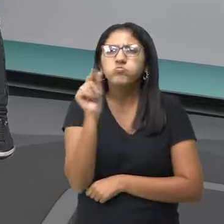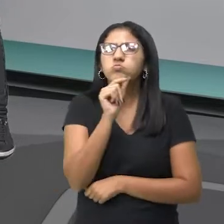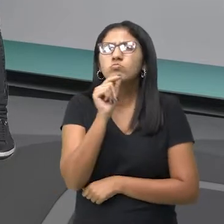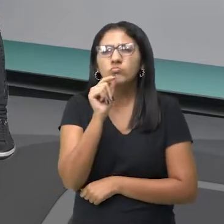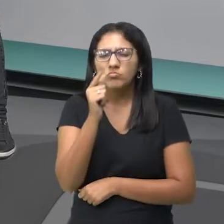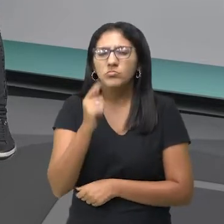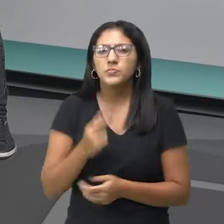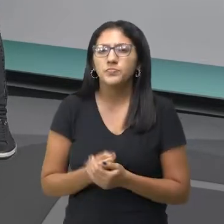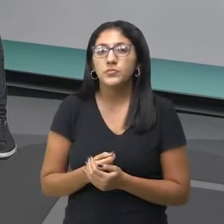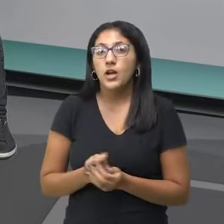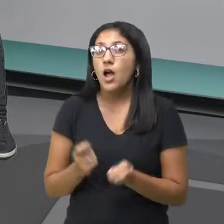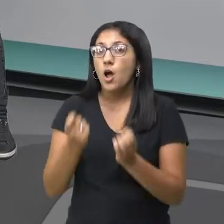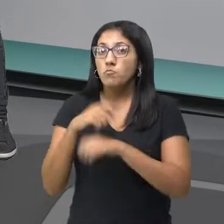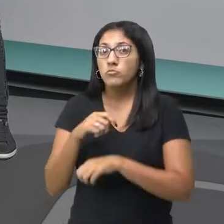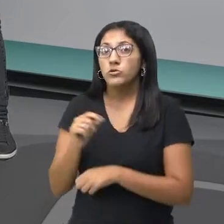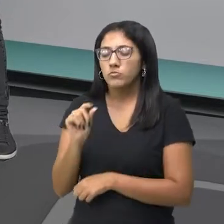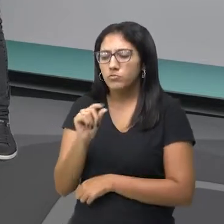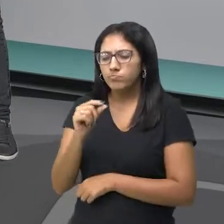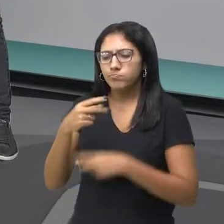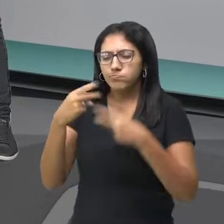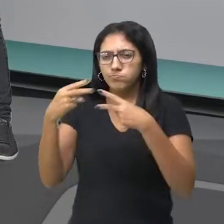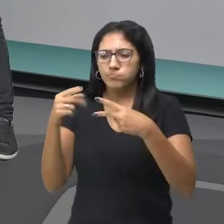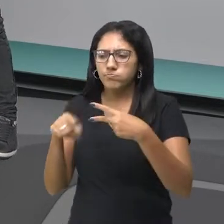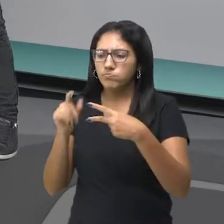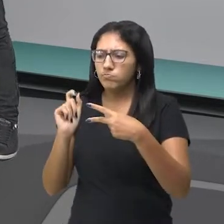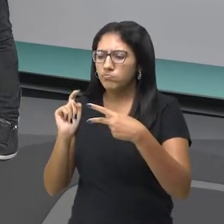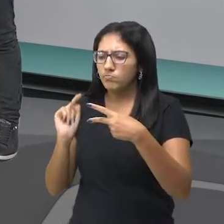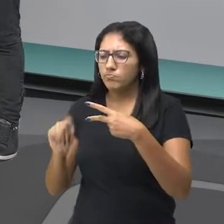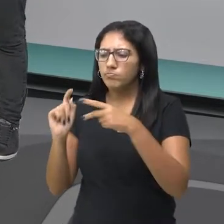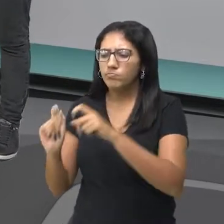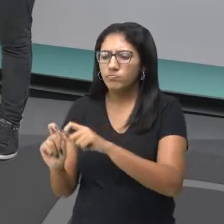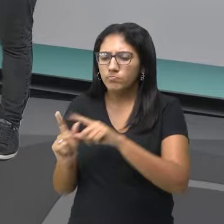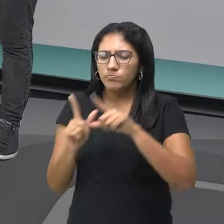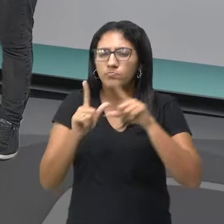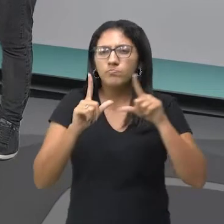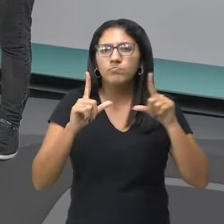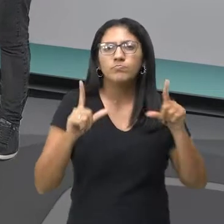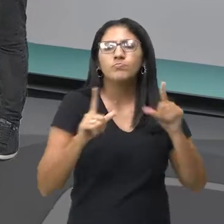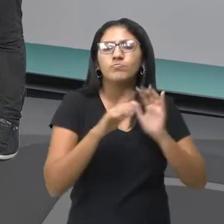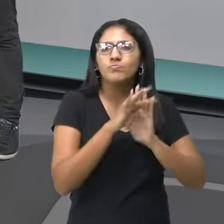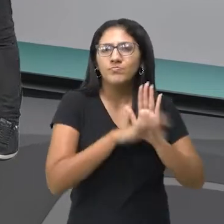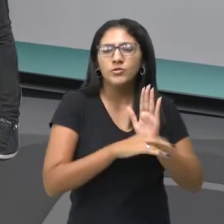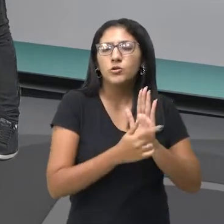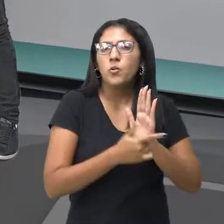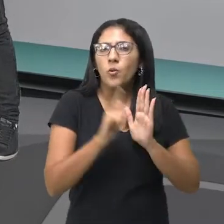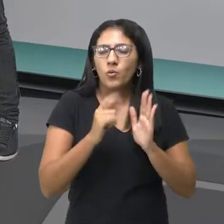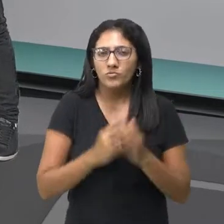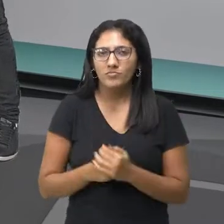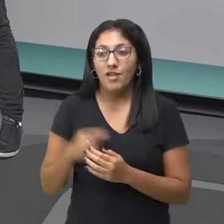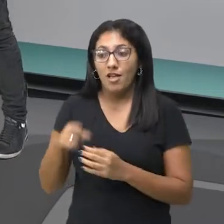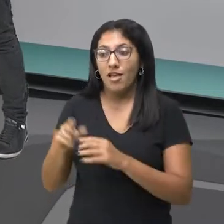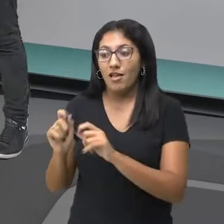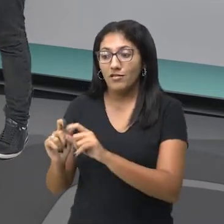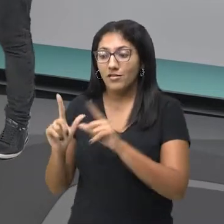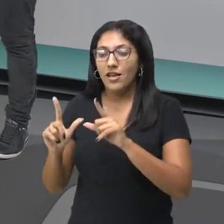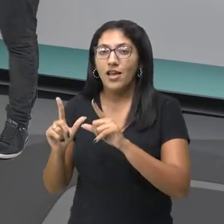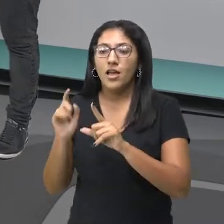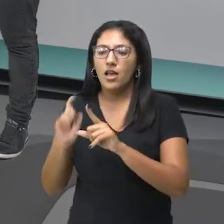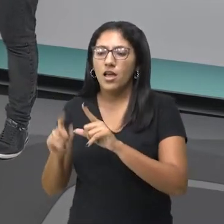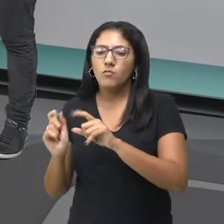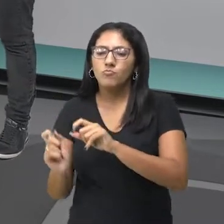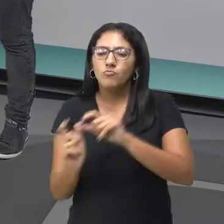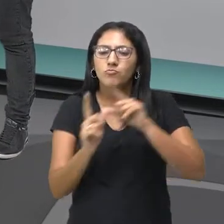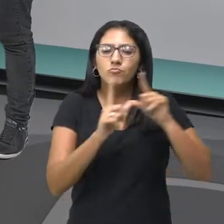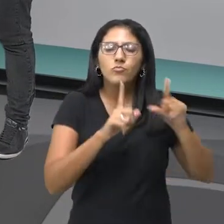naquele enunciado lá no ambiente virtual e ser transportado para outro texto. Então, saio daquele texto e venho para esse outro